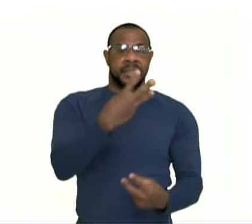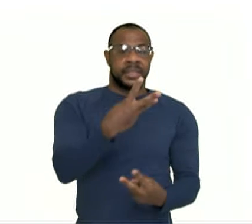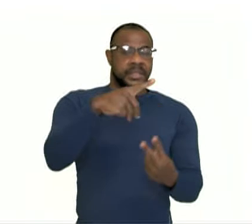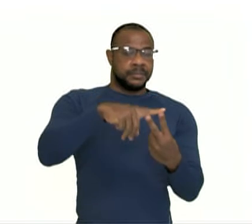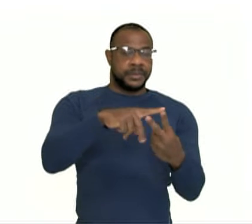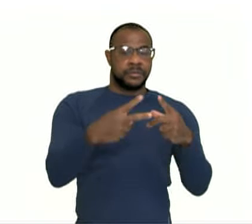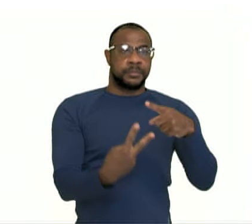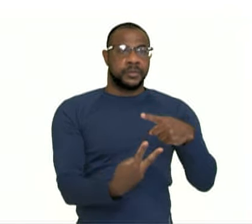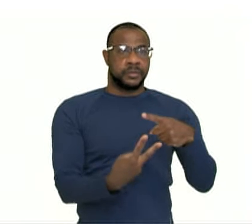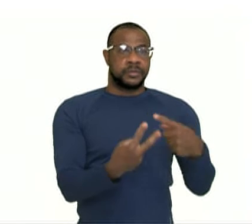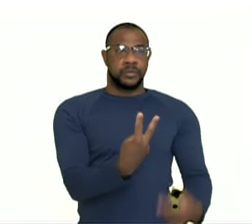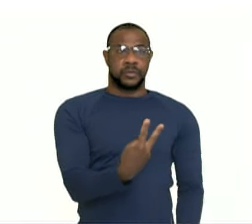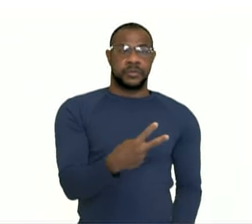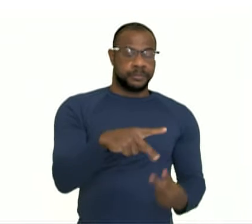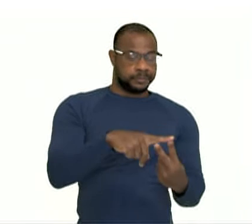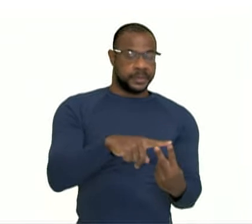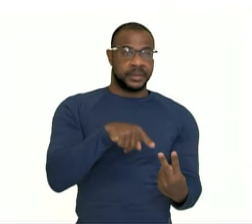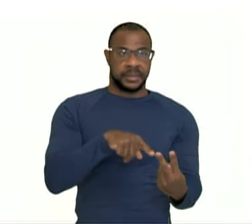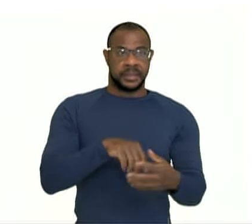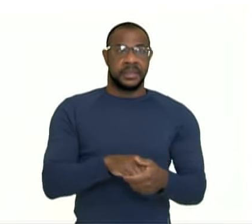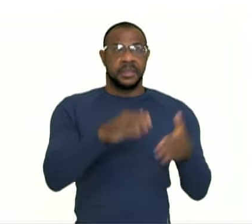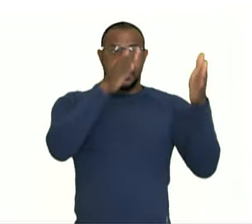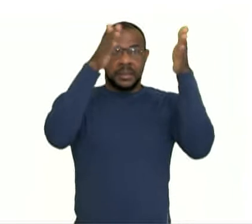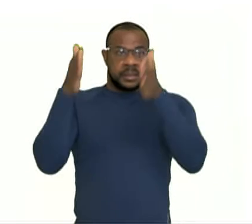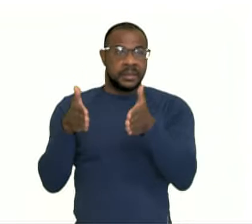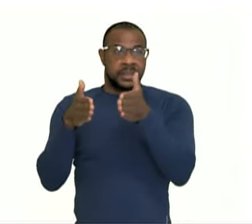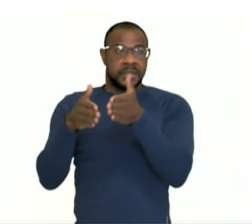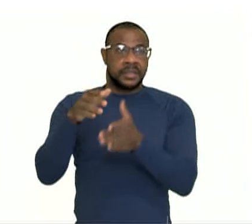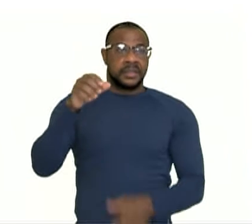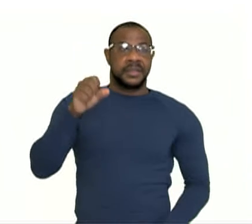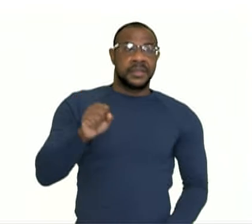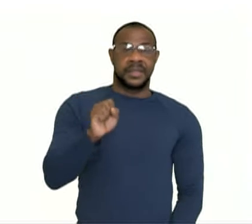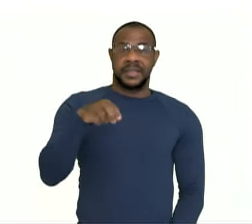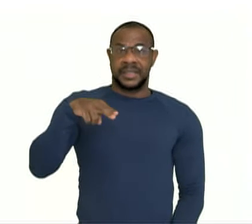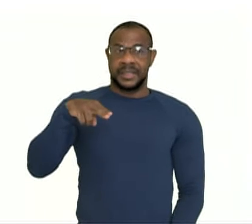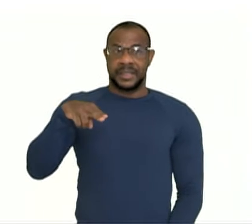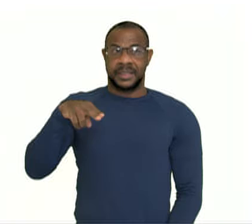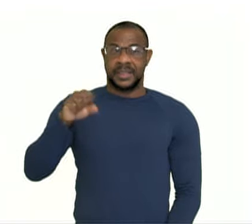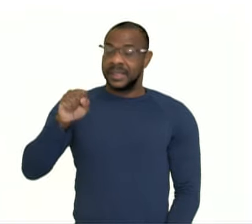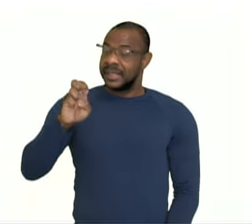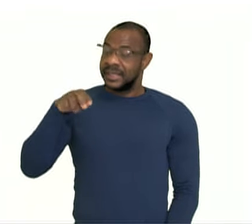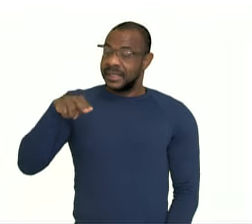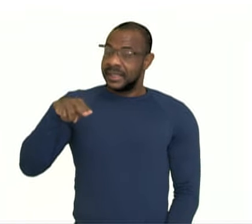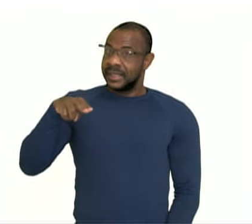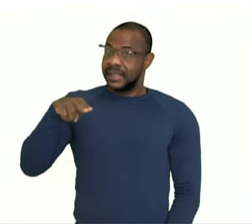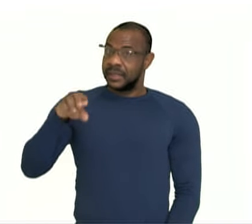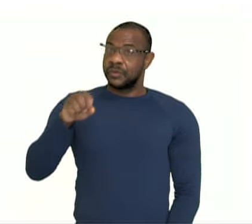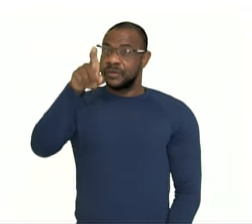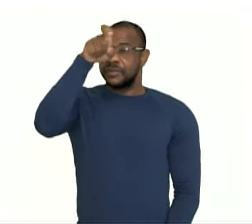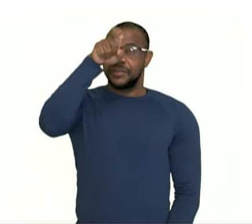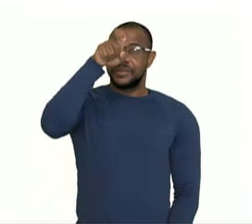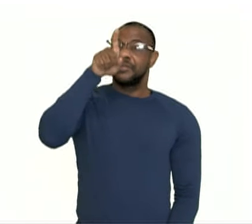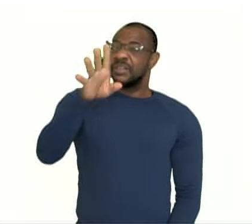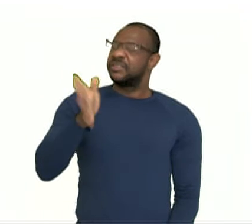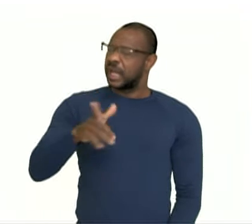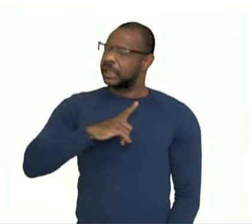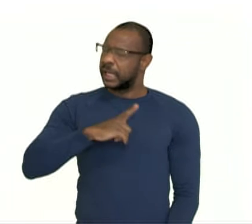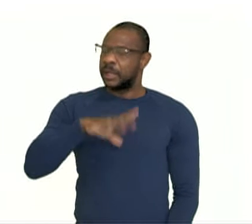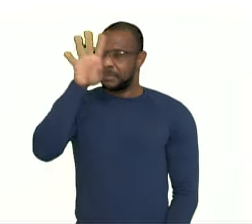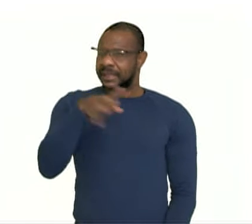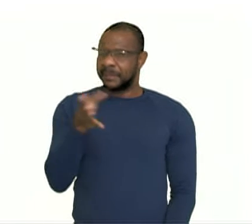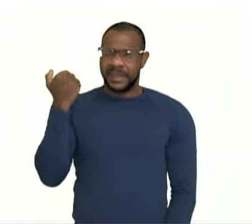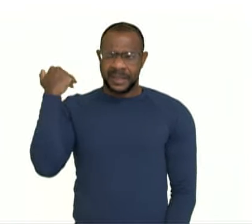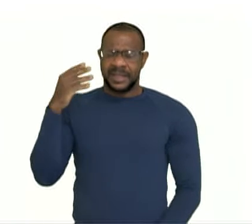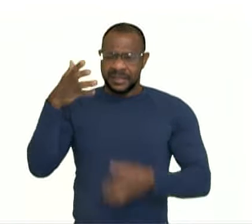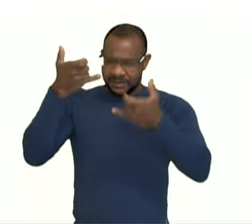2 e 2π. O seno de x, que eu acredito que você já tem no seu material, aí no seu caderno, é uma tabelinha